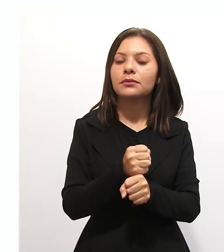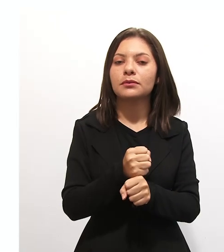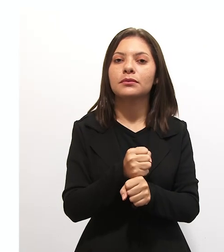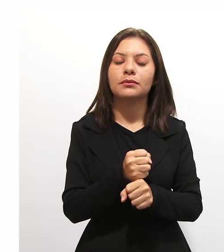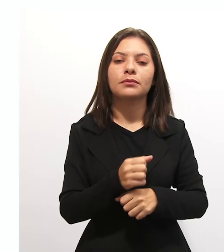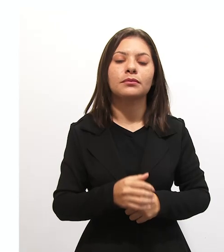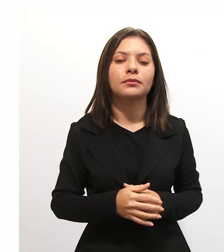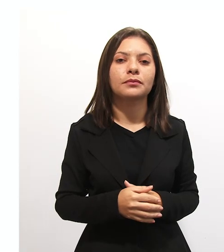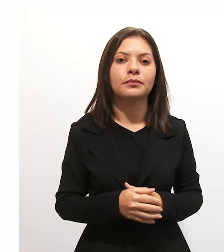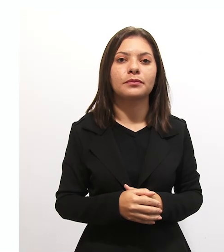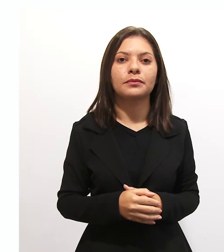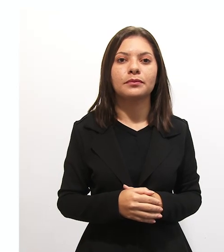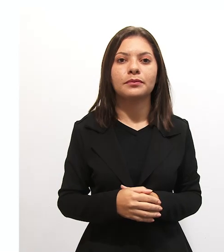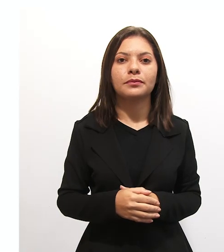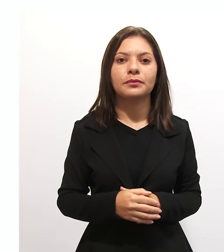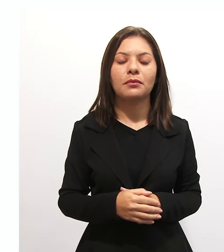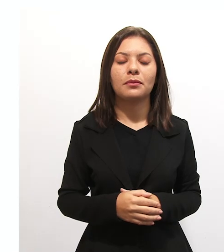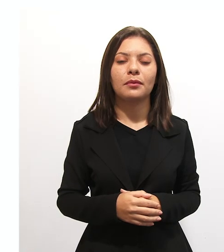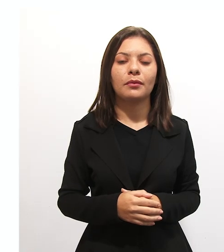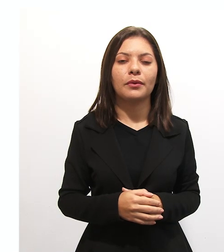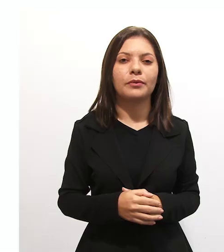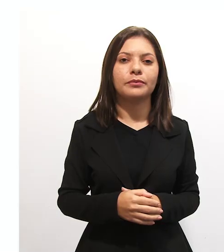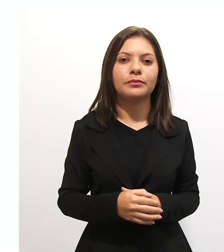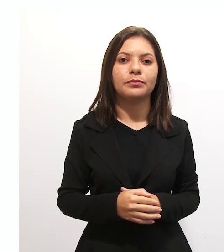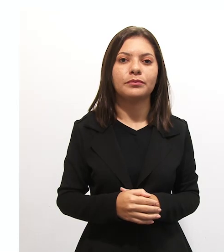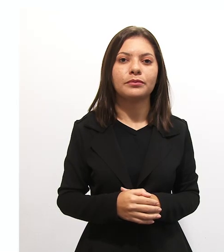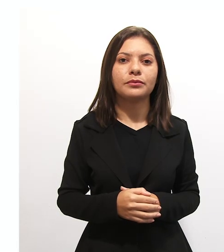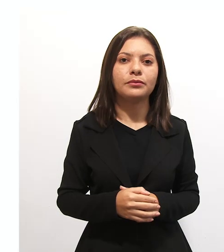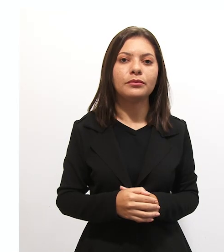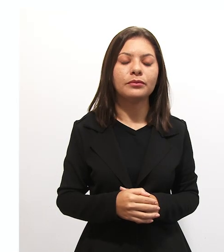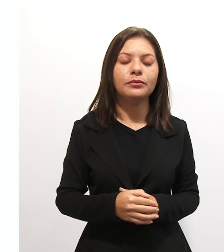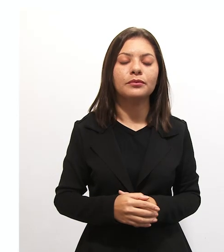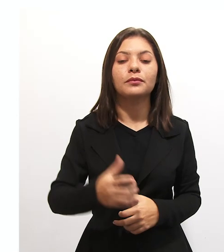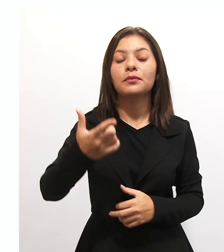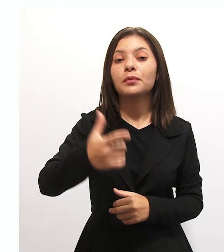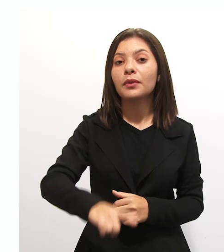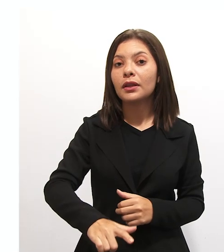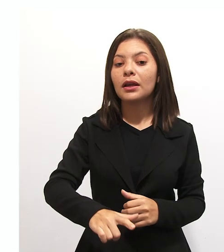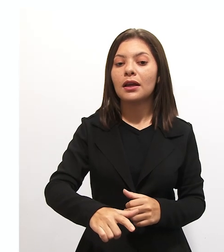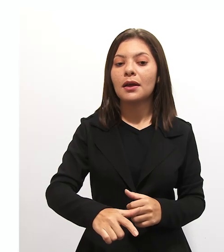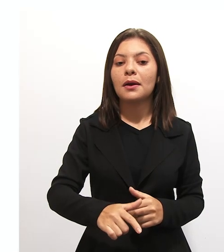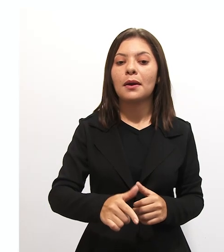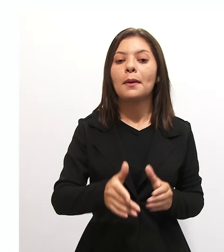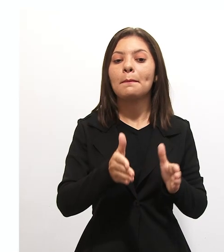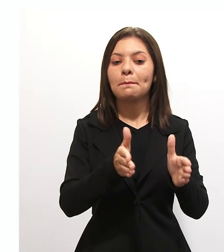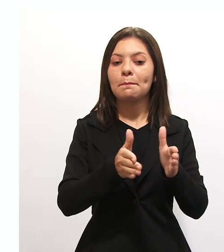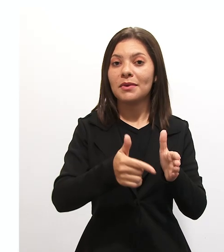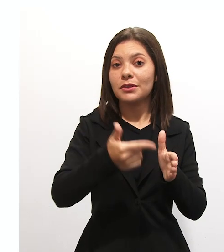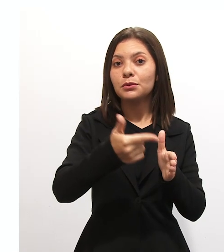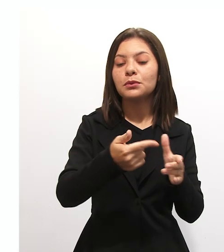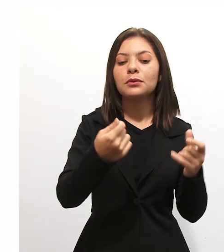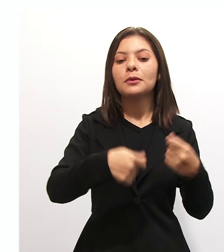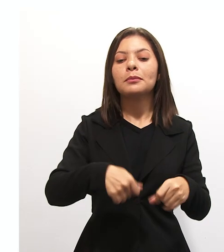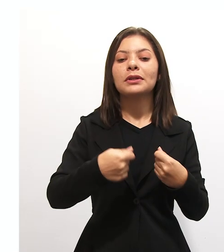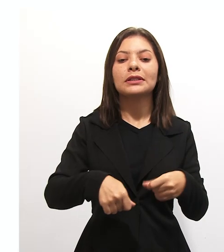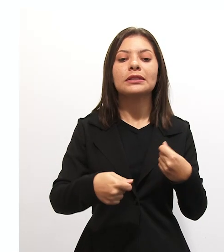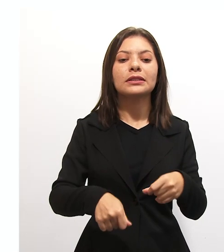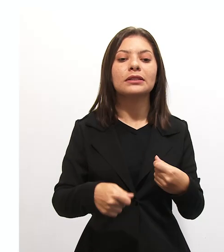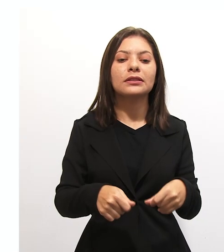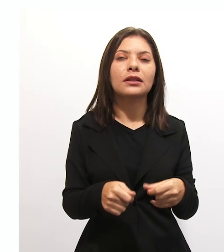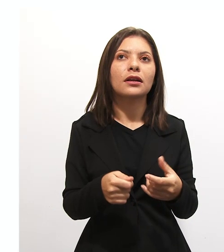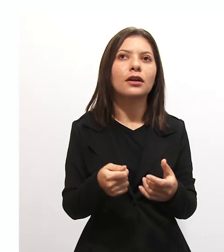orçamentário. E esse orçamento ele precisa ter estimativas de receita e